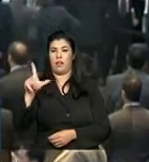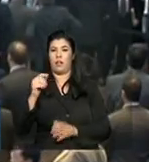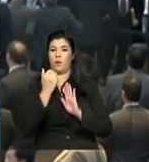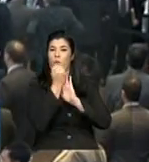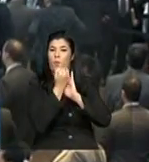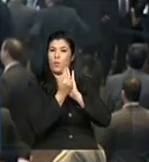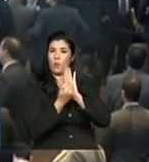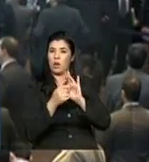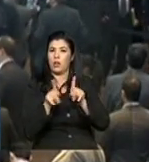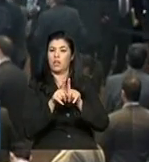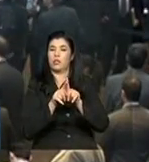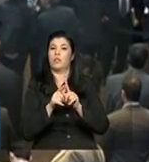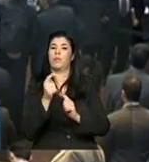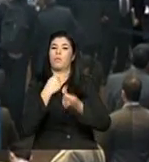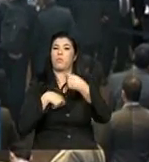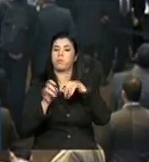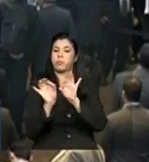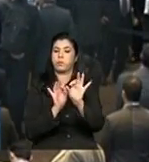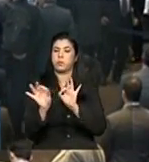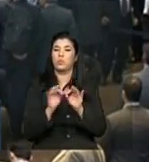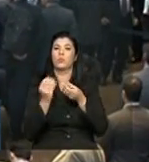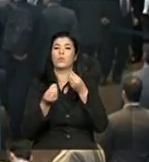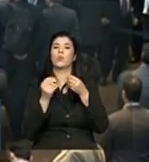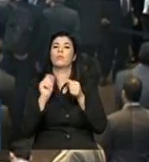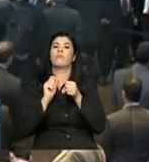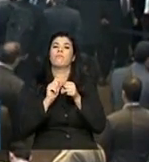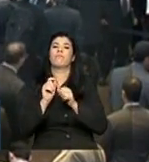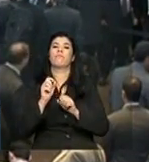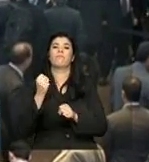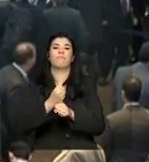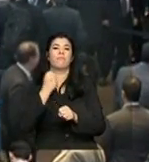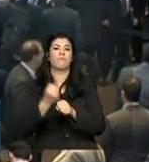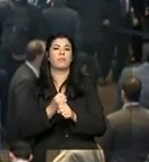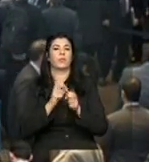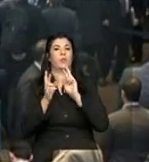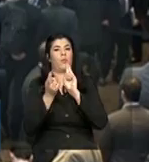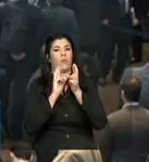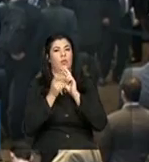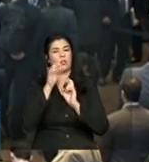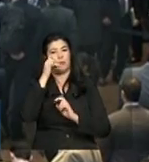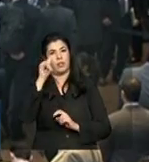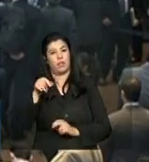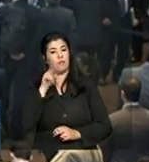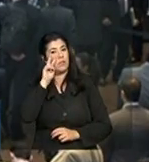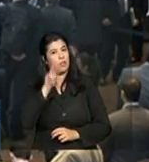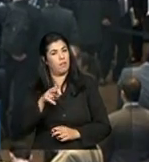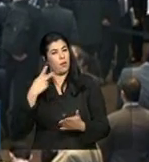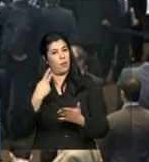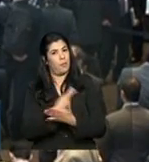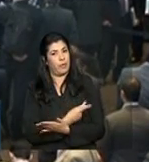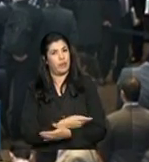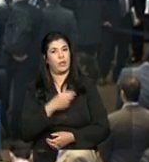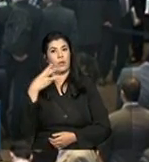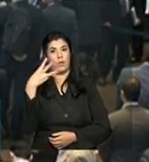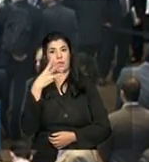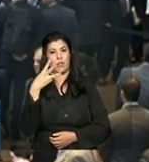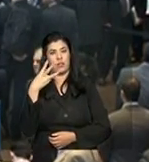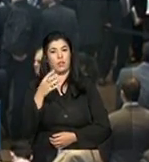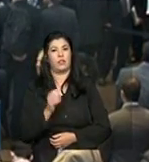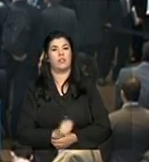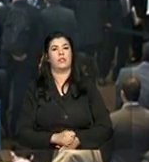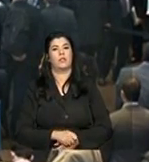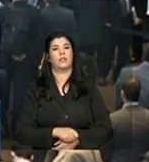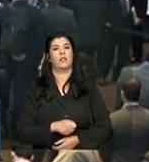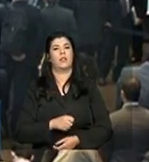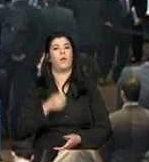um orçamento da construção. Esse é o terceiro leilão de linhas de transmissão que a